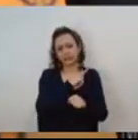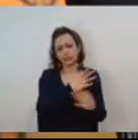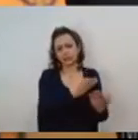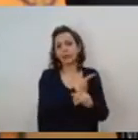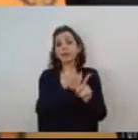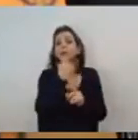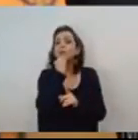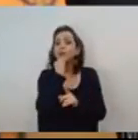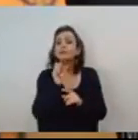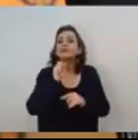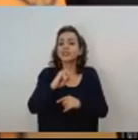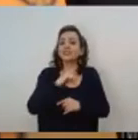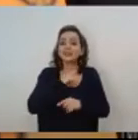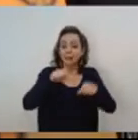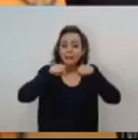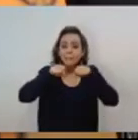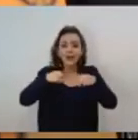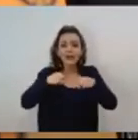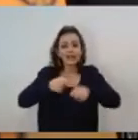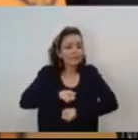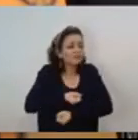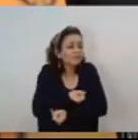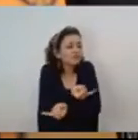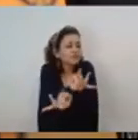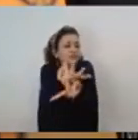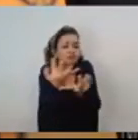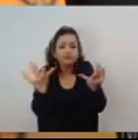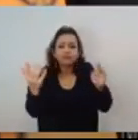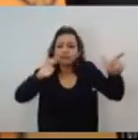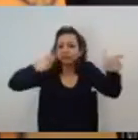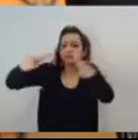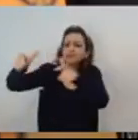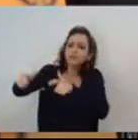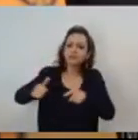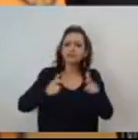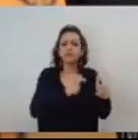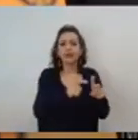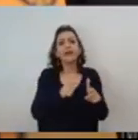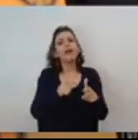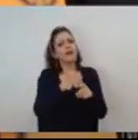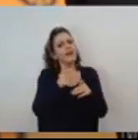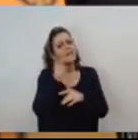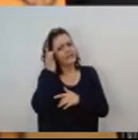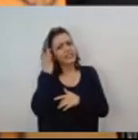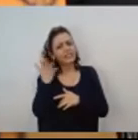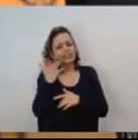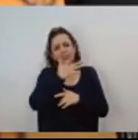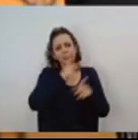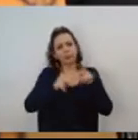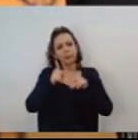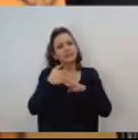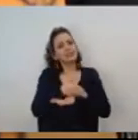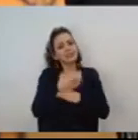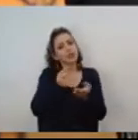dando acesso de verdade facilitado para que a população compra se o produto Poxa eu acho isso muito legal é muito